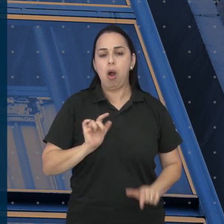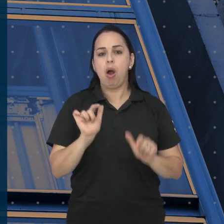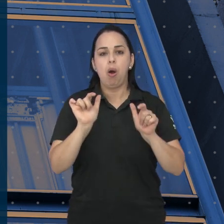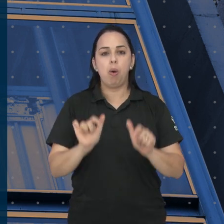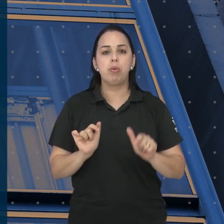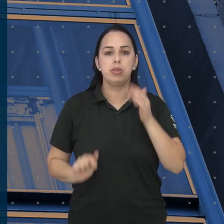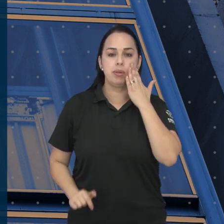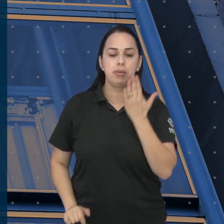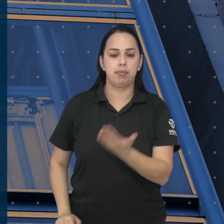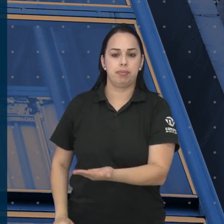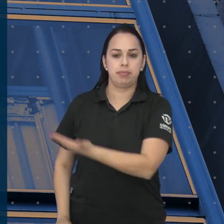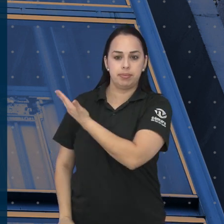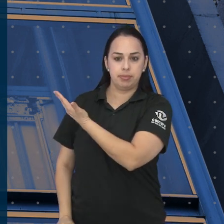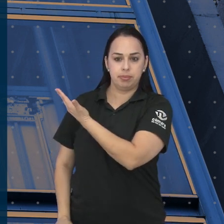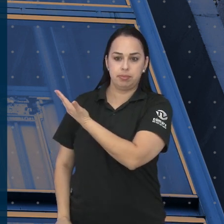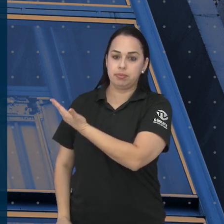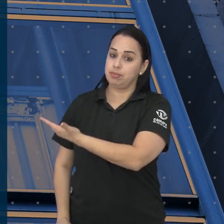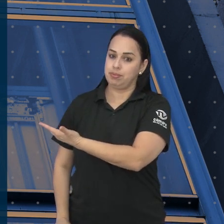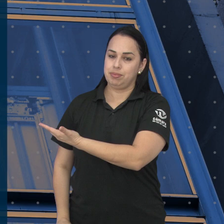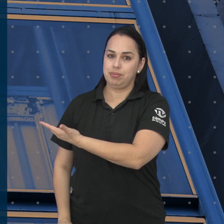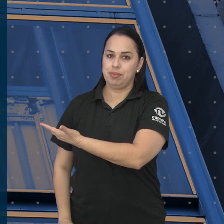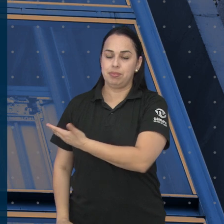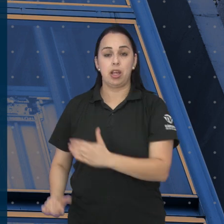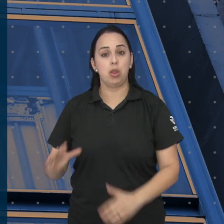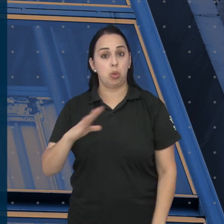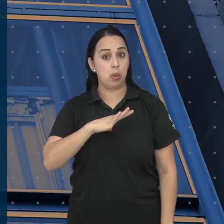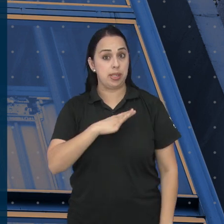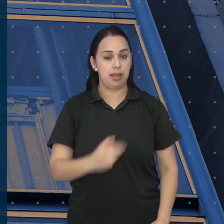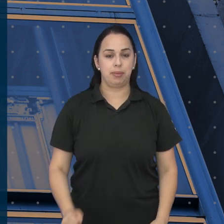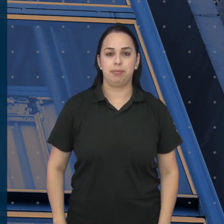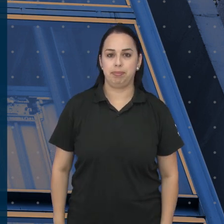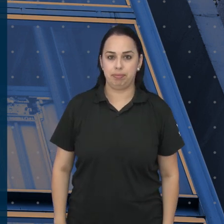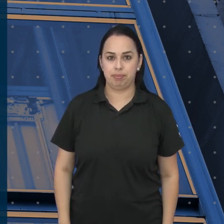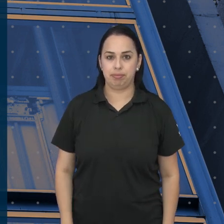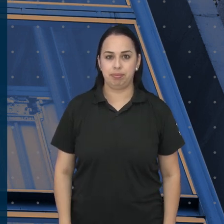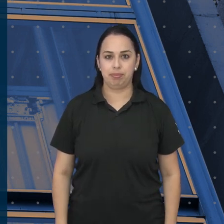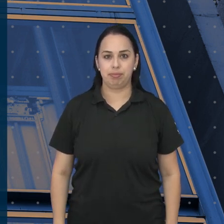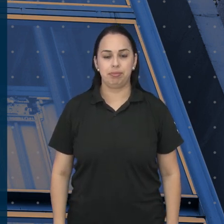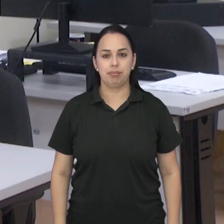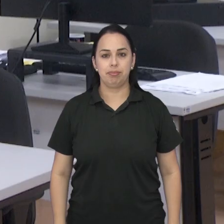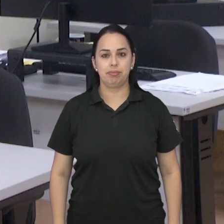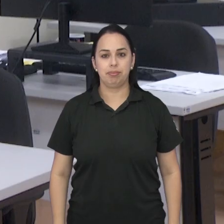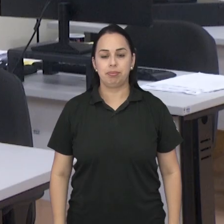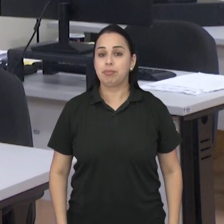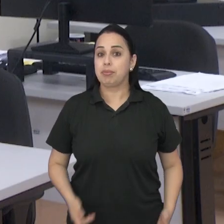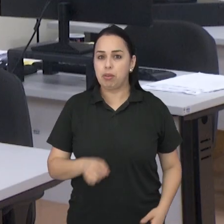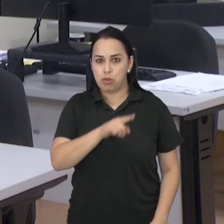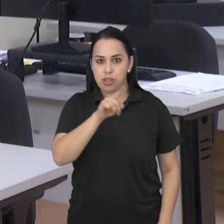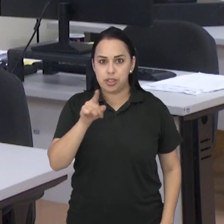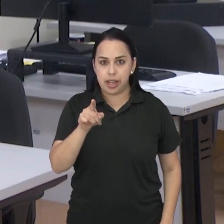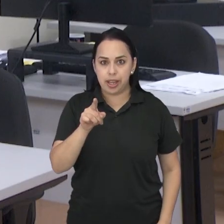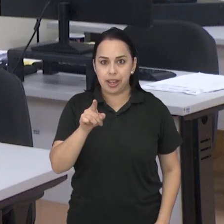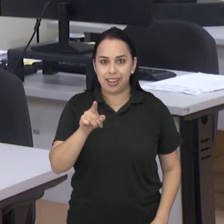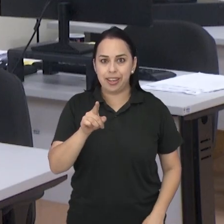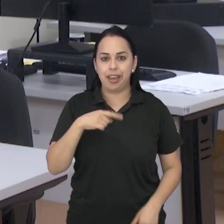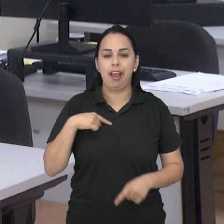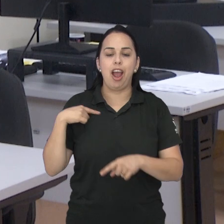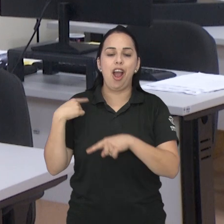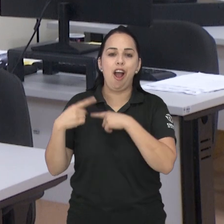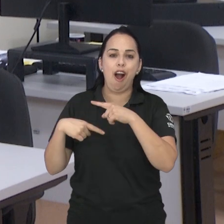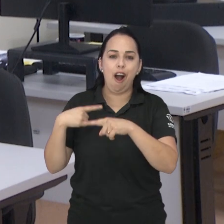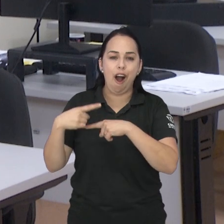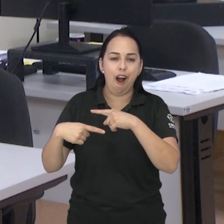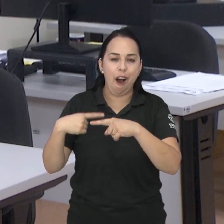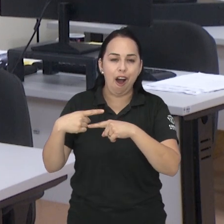fica na Praça Afonso Pena, número 175, no centro. E você é uma daquelas pessoas que deixa para